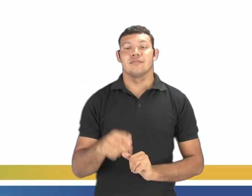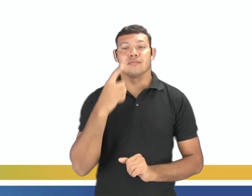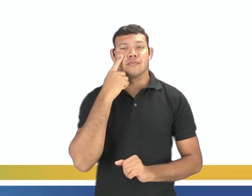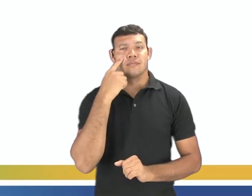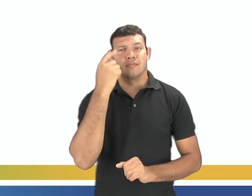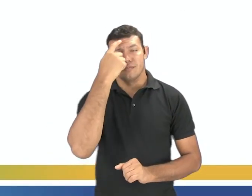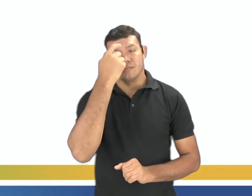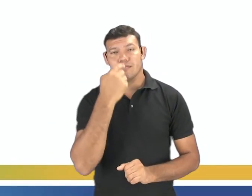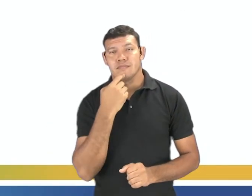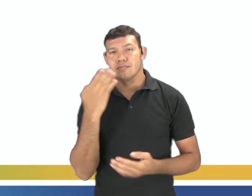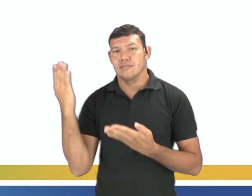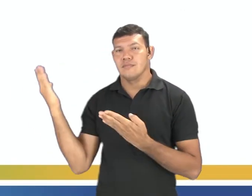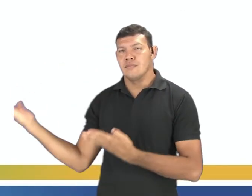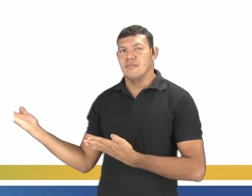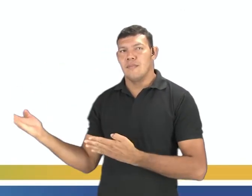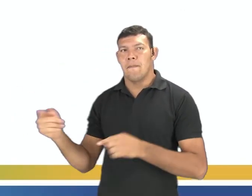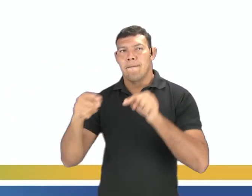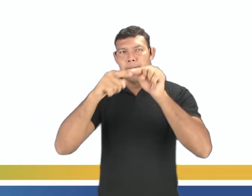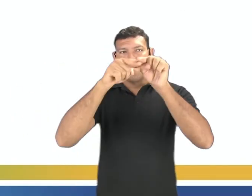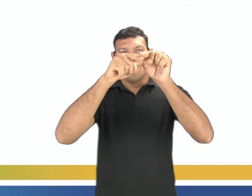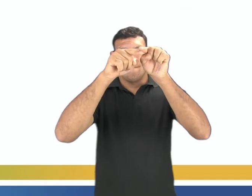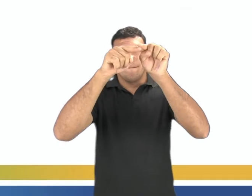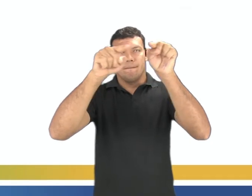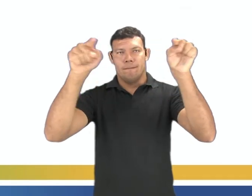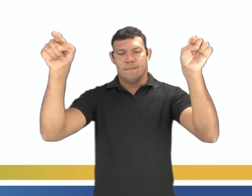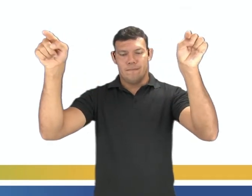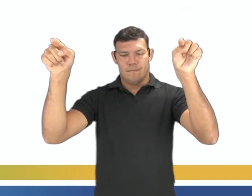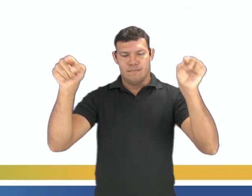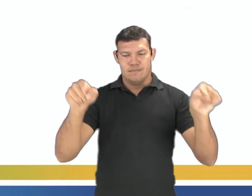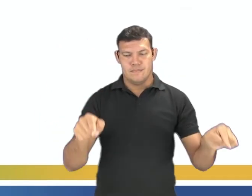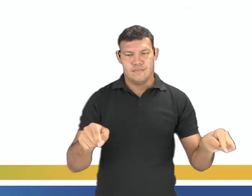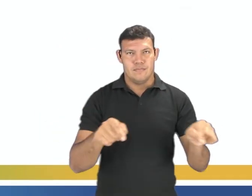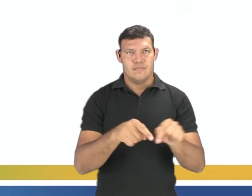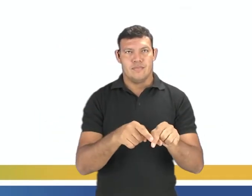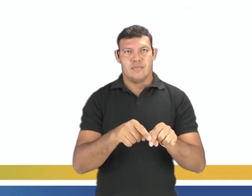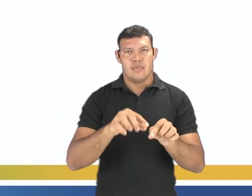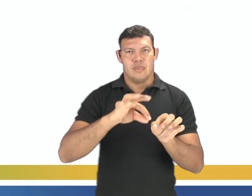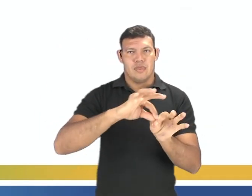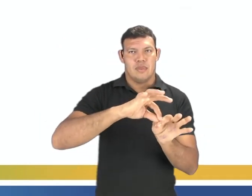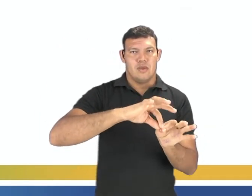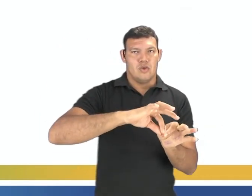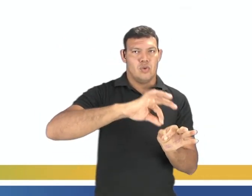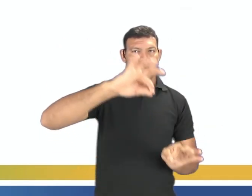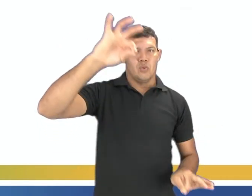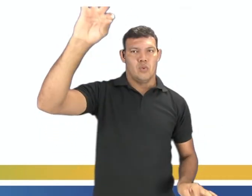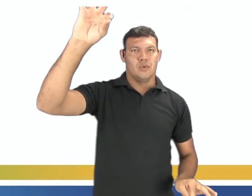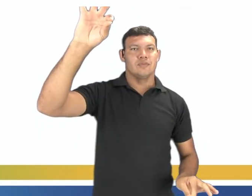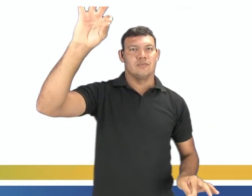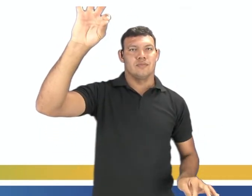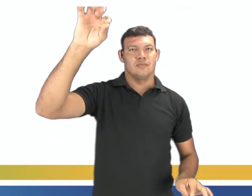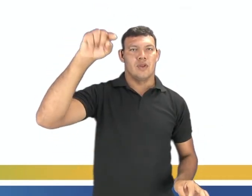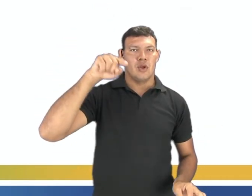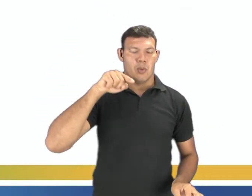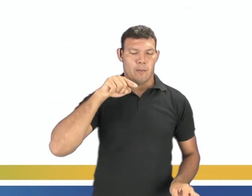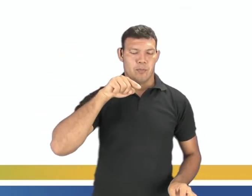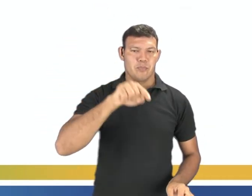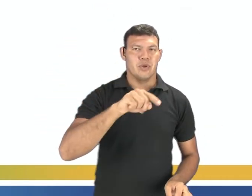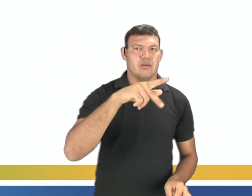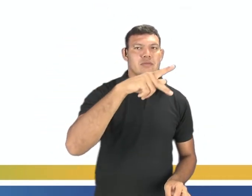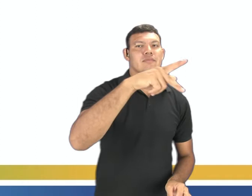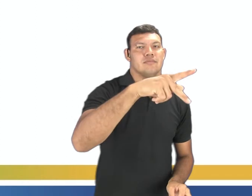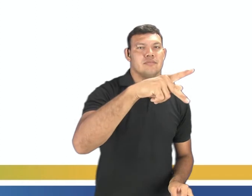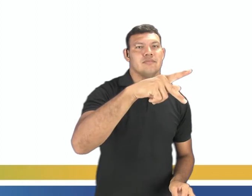alfa e aí observe na imagem nós temos um plano alfa uma reta interceptando